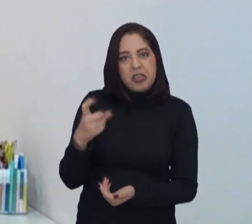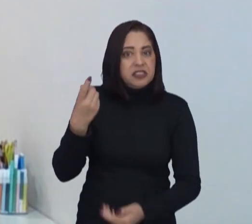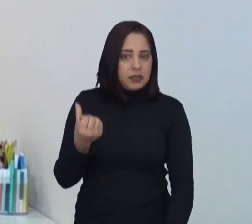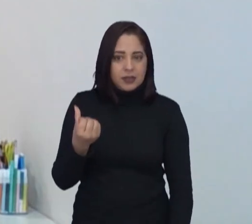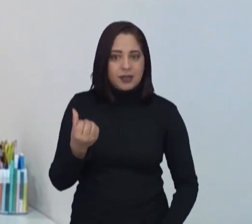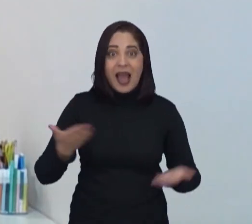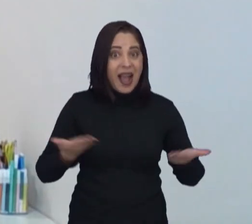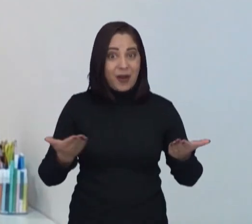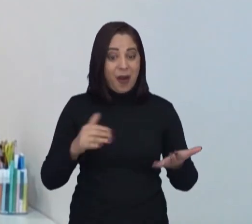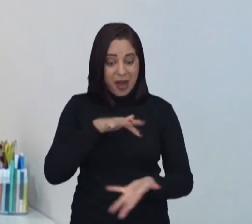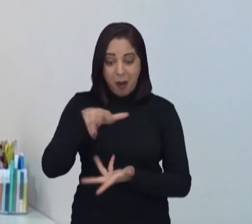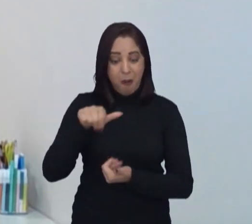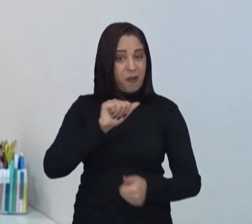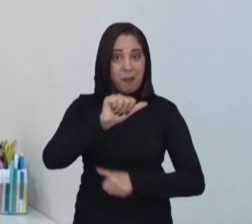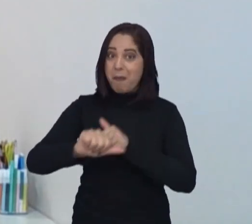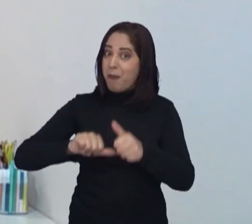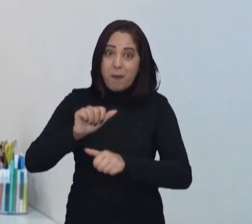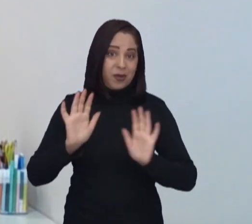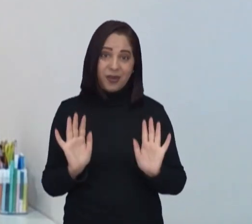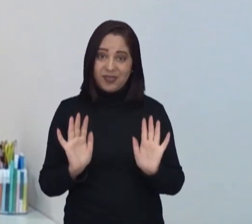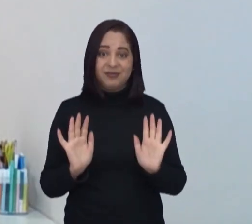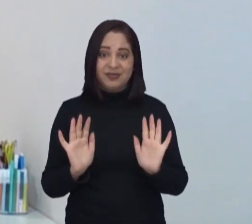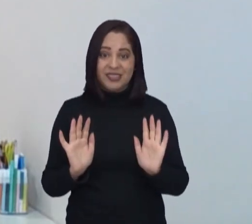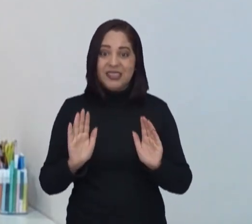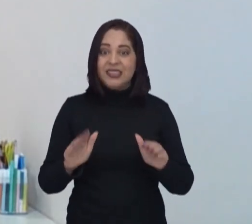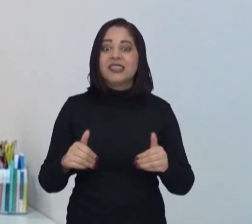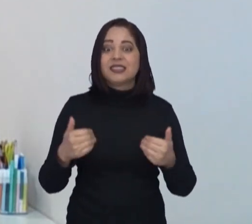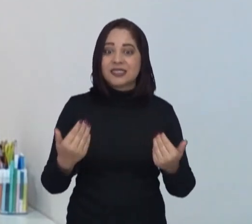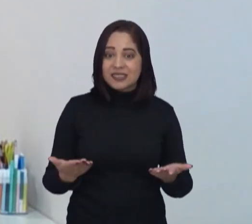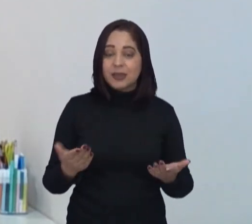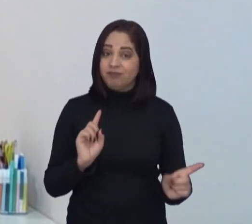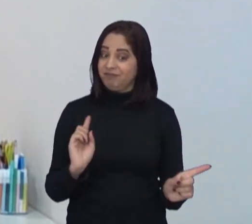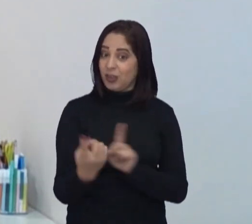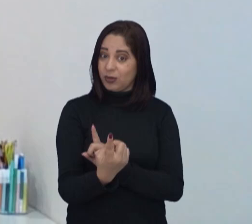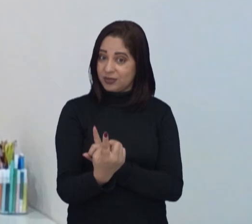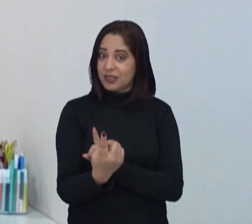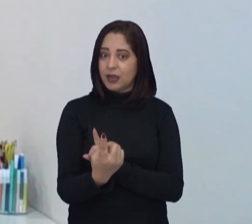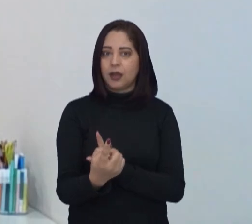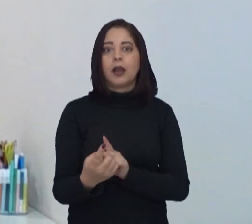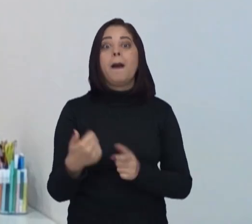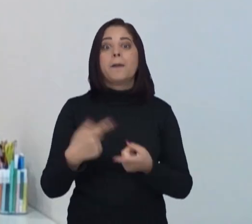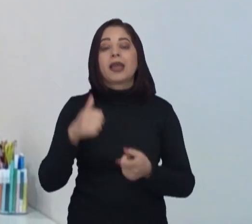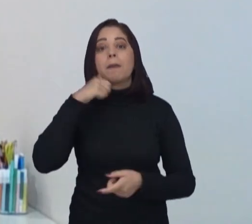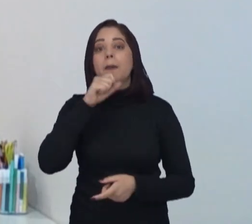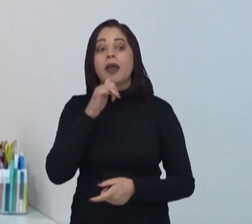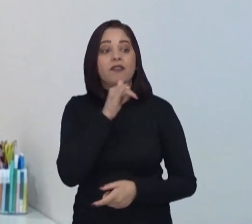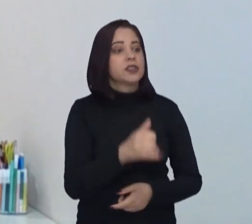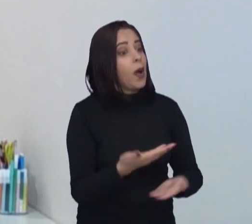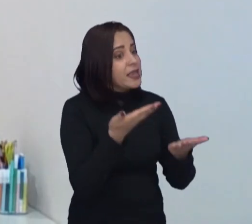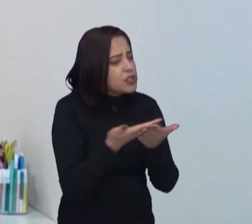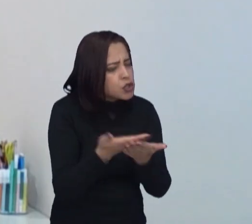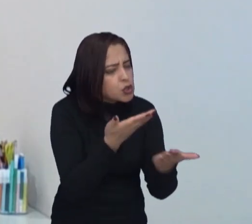anos. Hoje em dia, esse processo mudou, né? Então, tá ao contrário, né? O que os pais falam, olha, estude, conquiste as